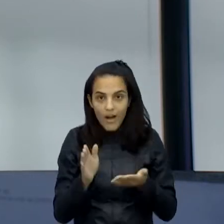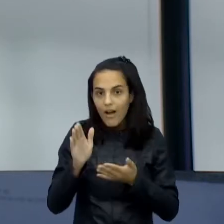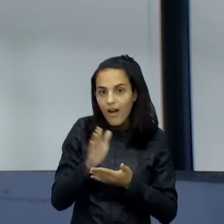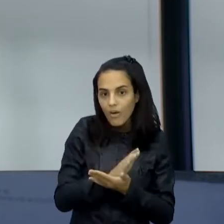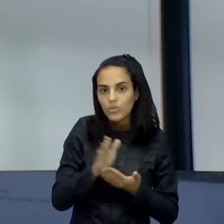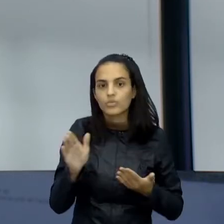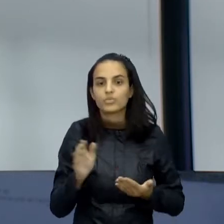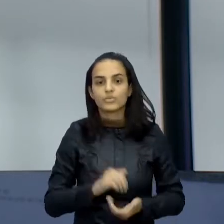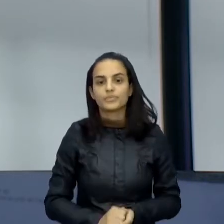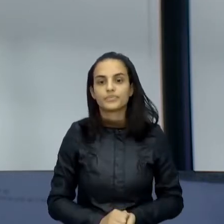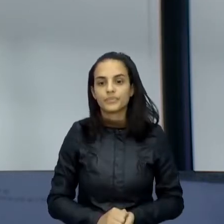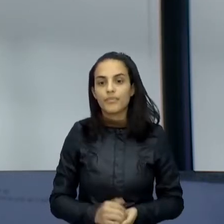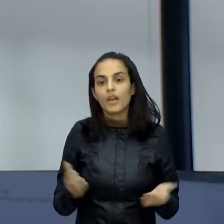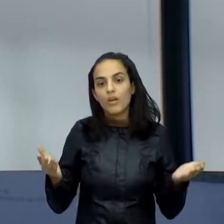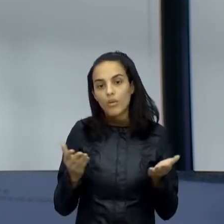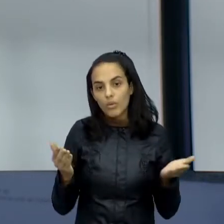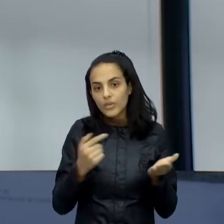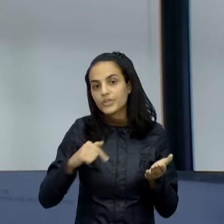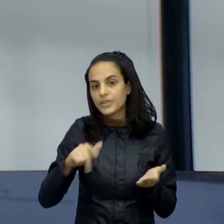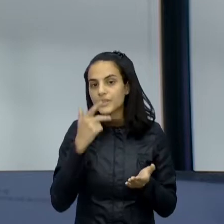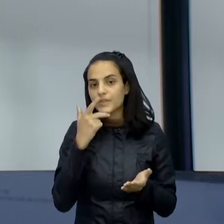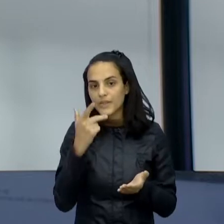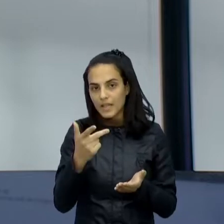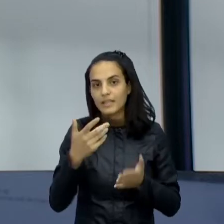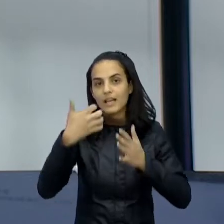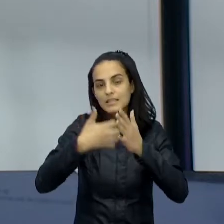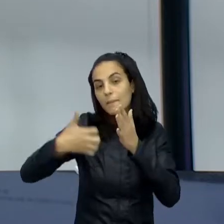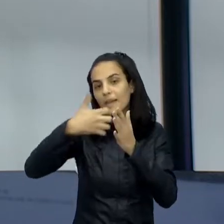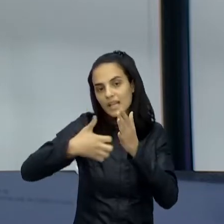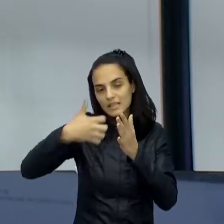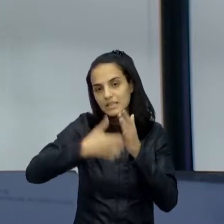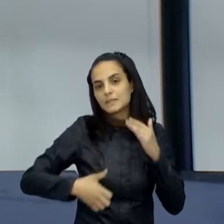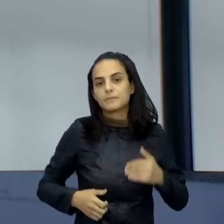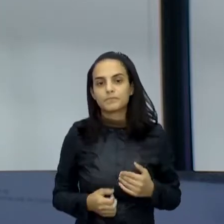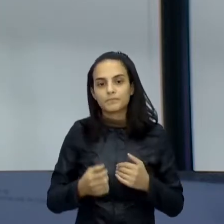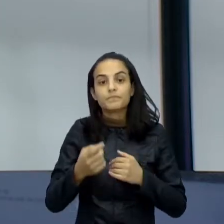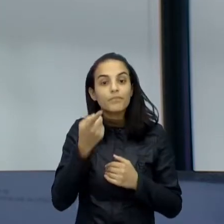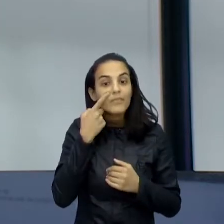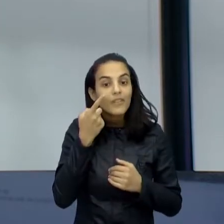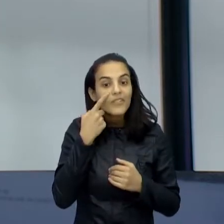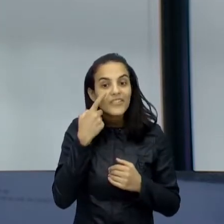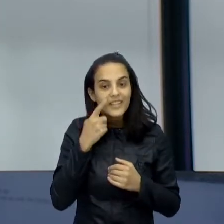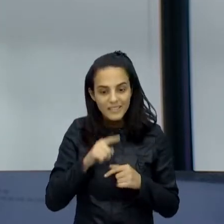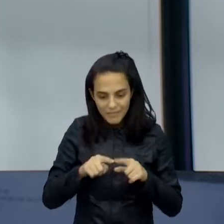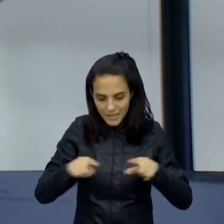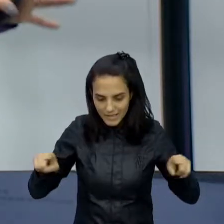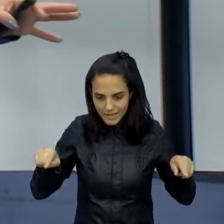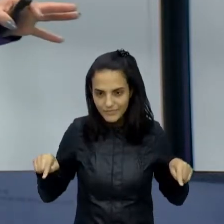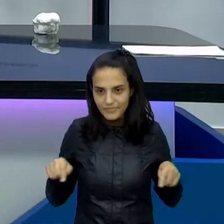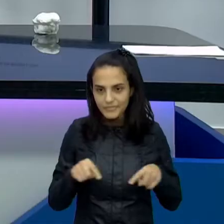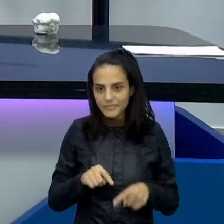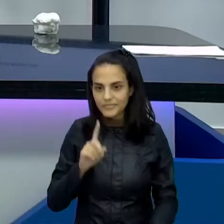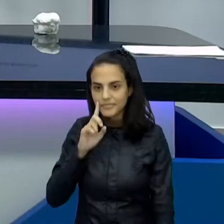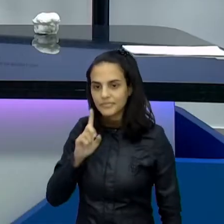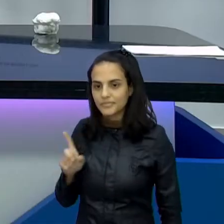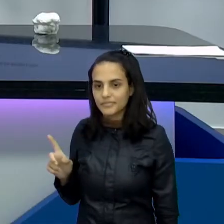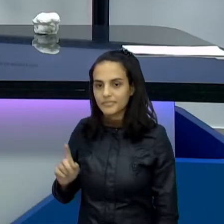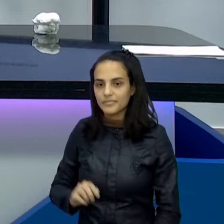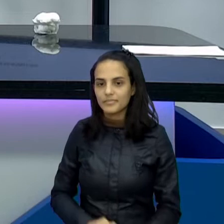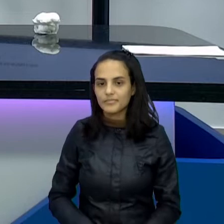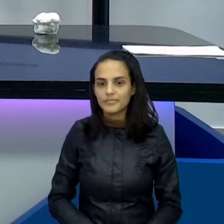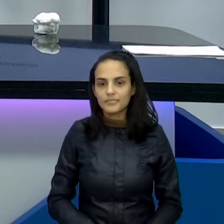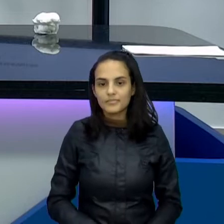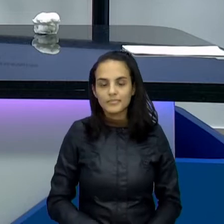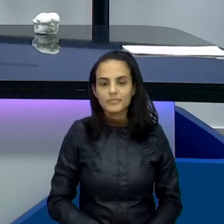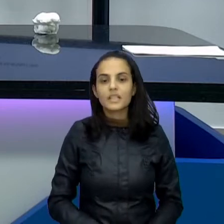esse componente. E hoje nós vamos falar das usinas. Eu trouxe aqui, ó, se vocês olharem aqui para nossa mesa, vários equipamentos aqui